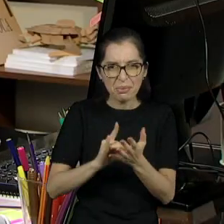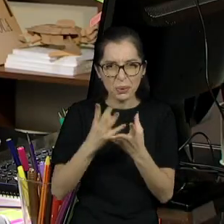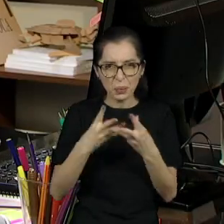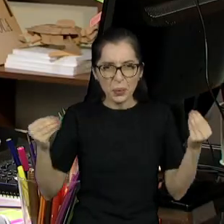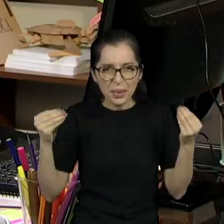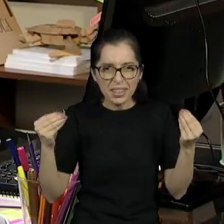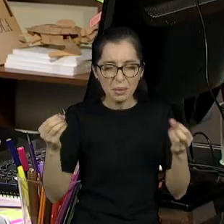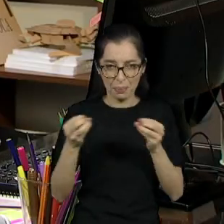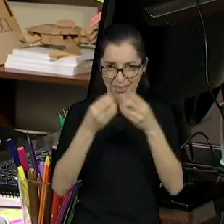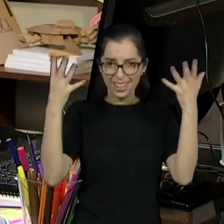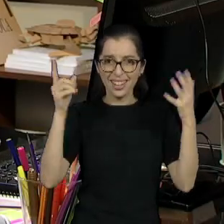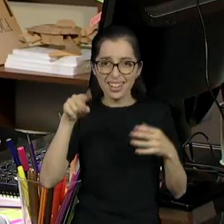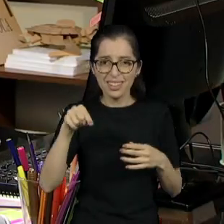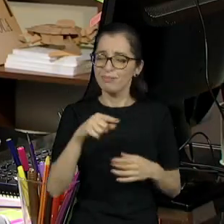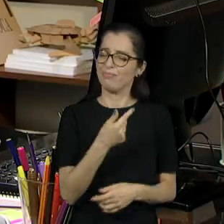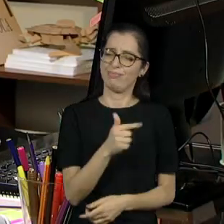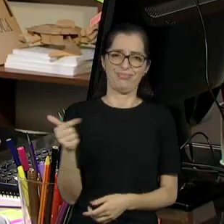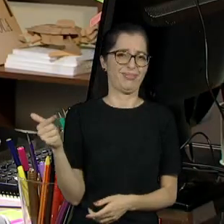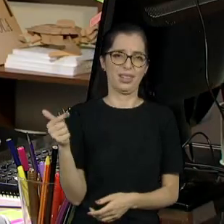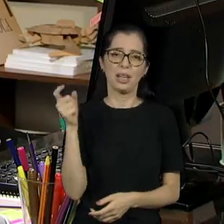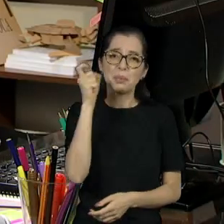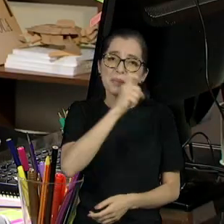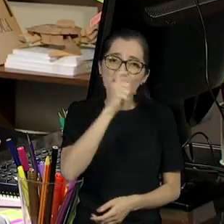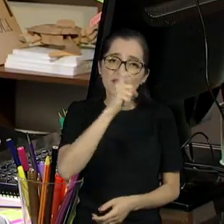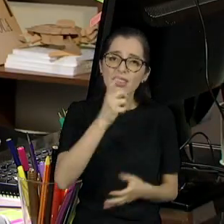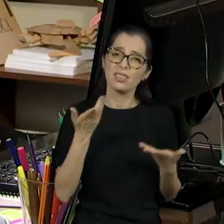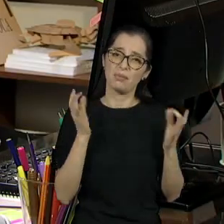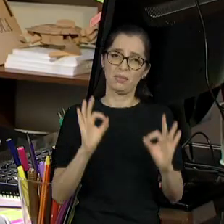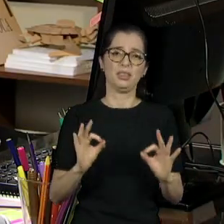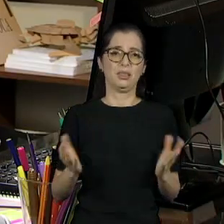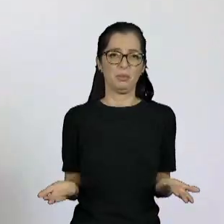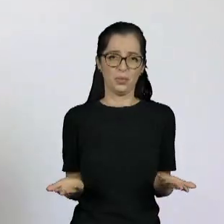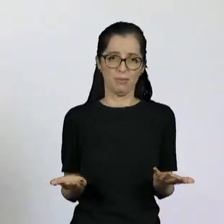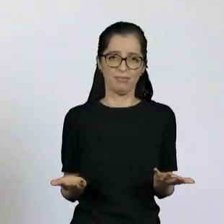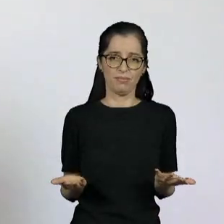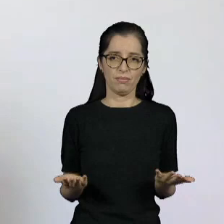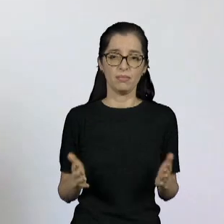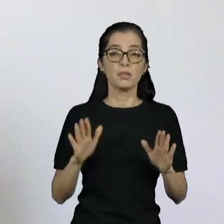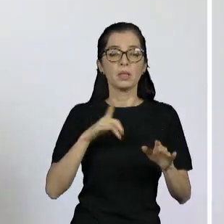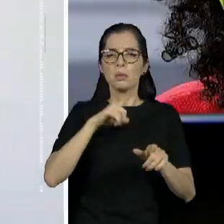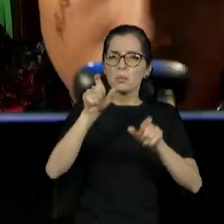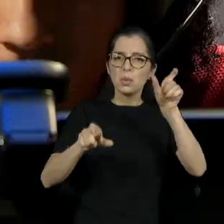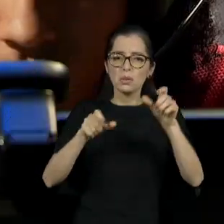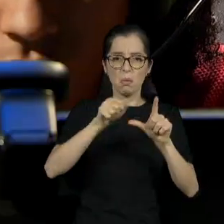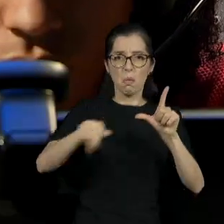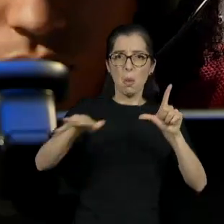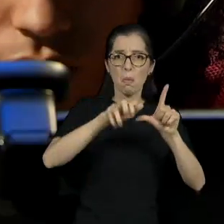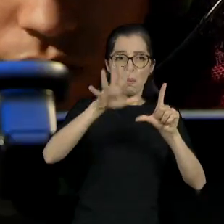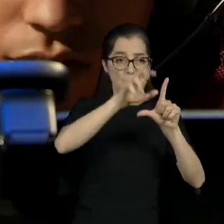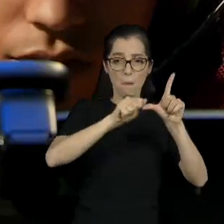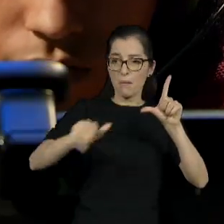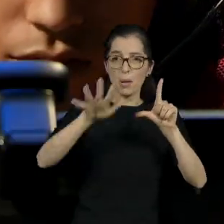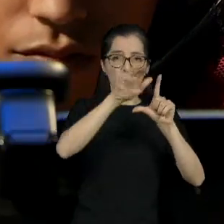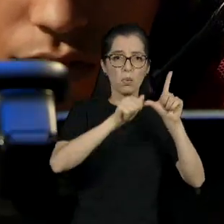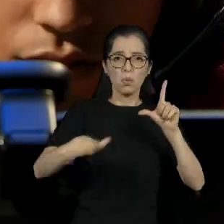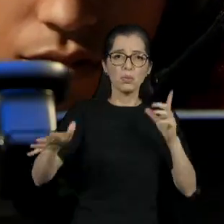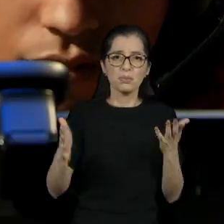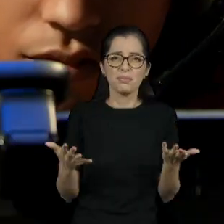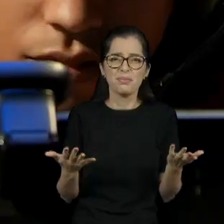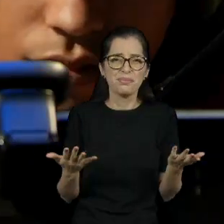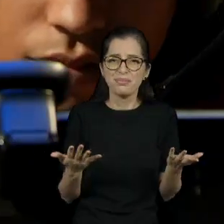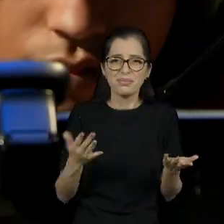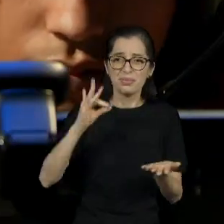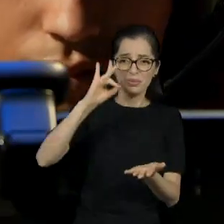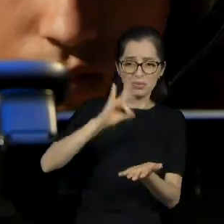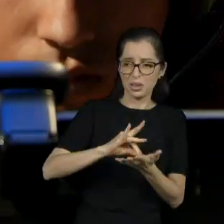que obviamente é um fato completamente inverídico. Muita gente compartilha fake news porque não consegue diferenciar a notícia verdadeira da